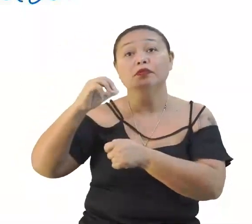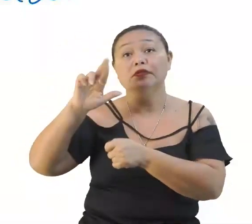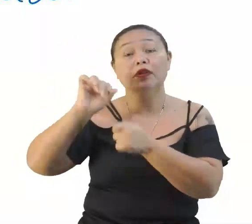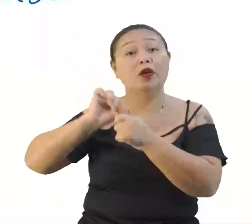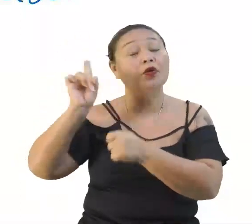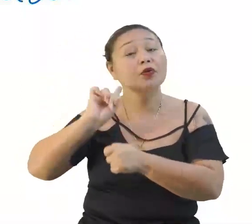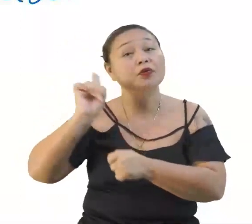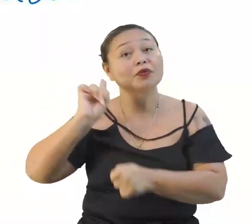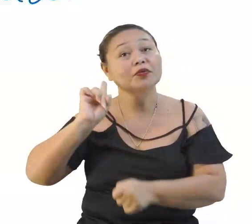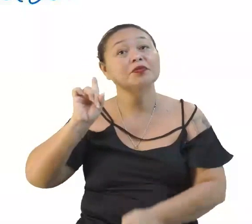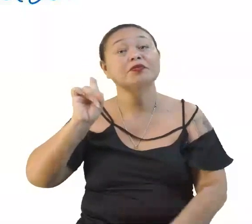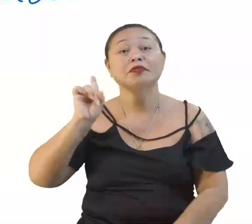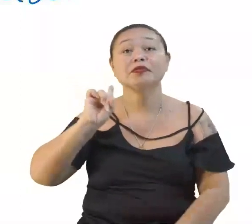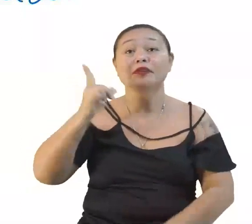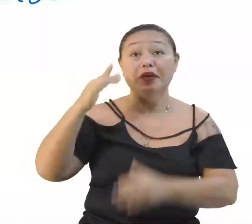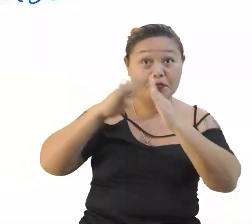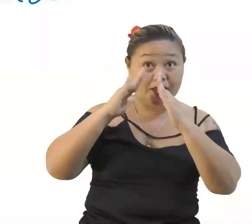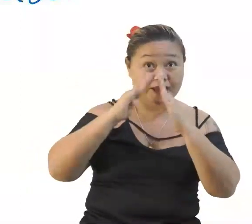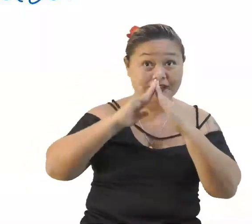um sítio, uma chácara e uma casa.